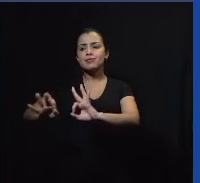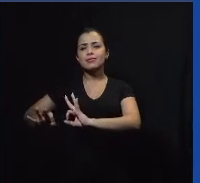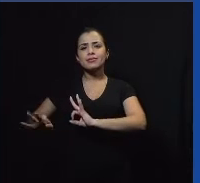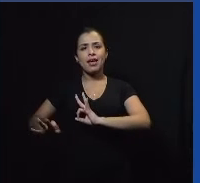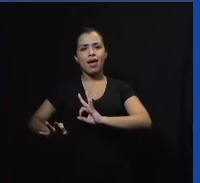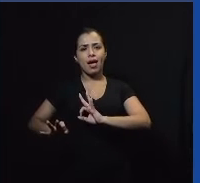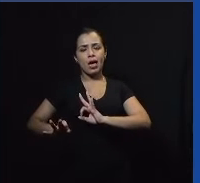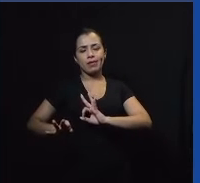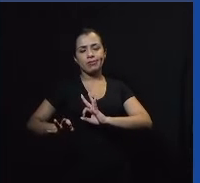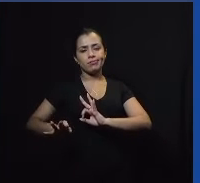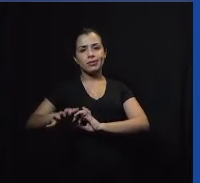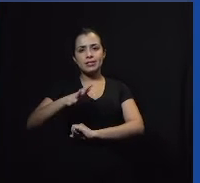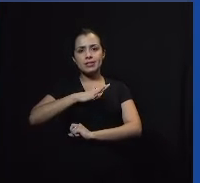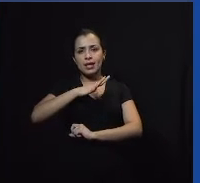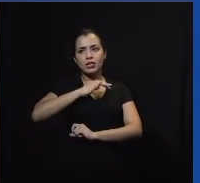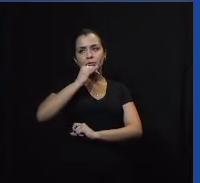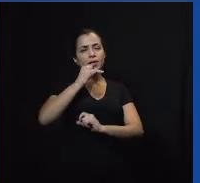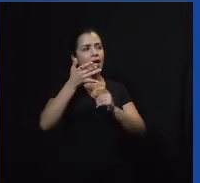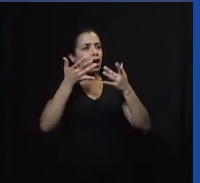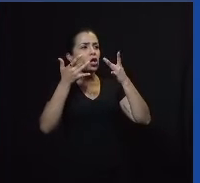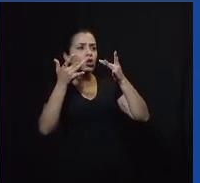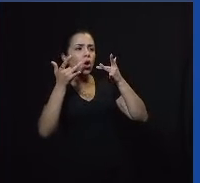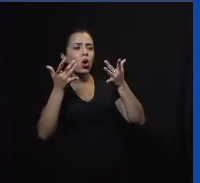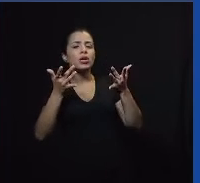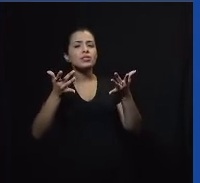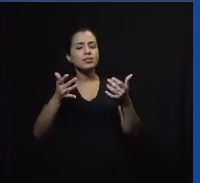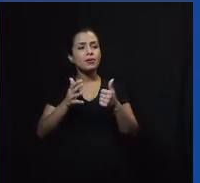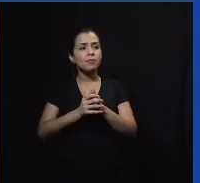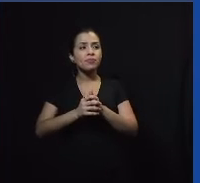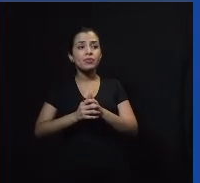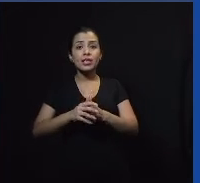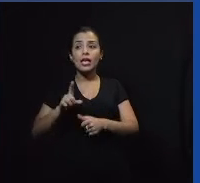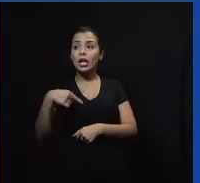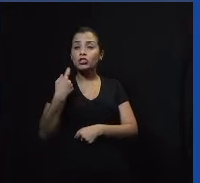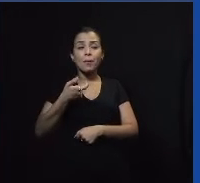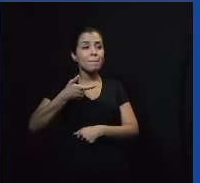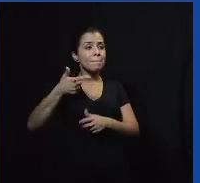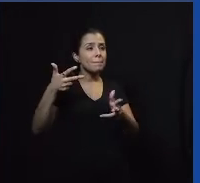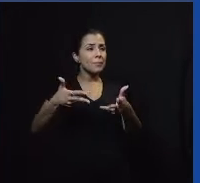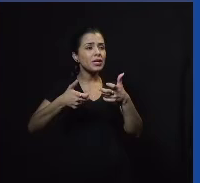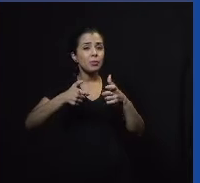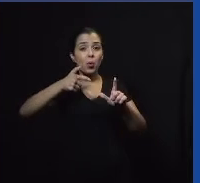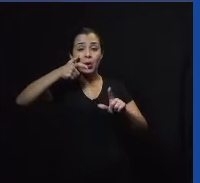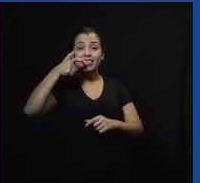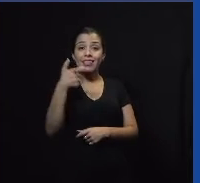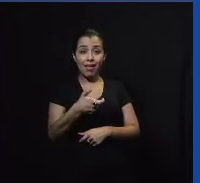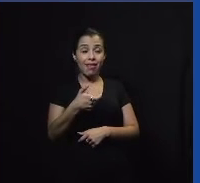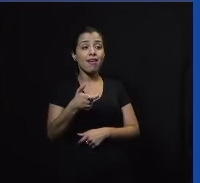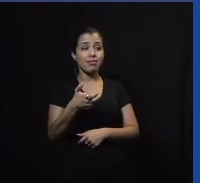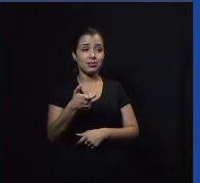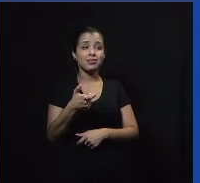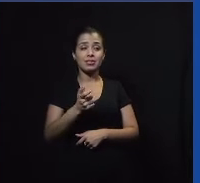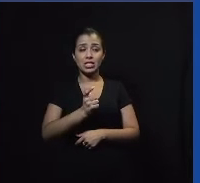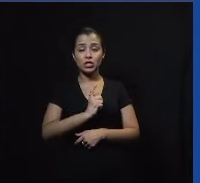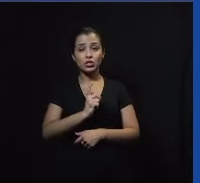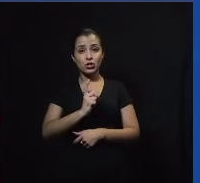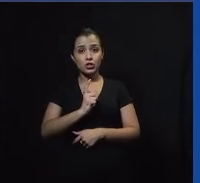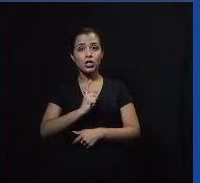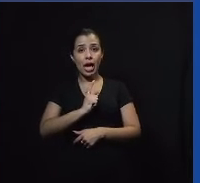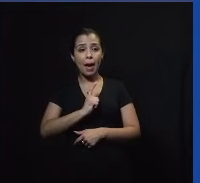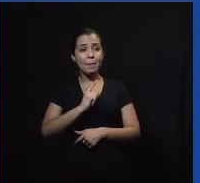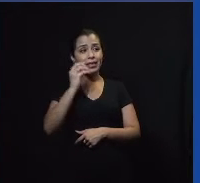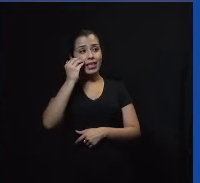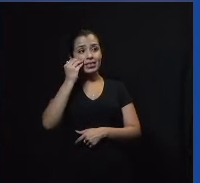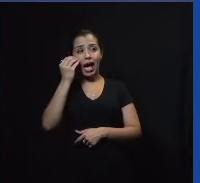atores, e era muito grande também o interesse desses atores que o projeto acontecesse, né, que existisse uma